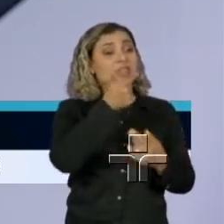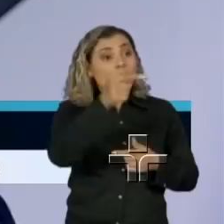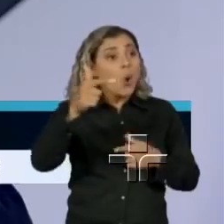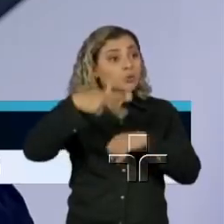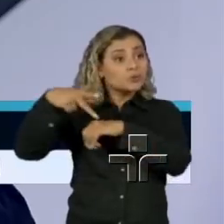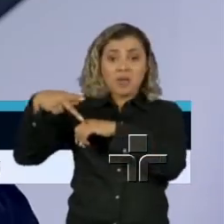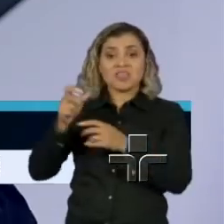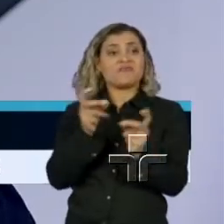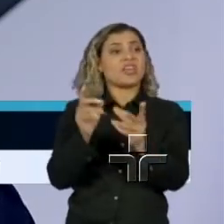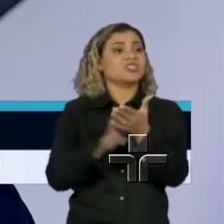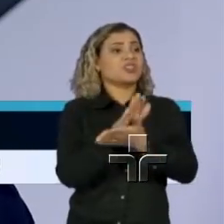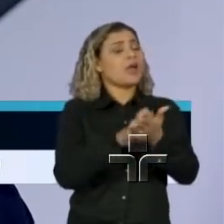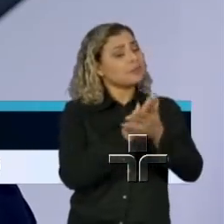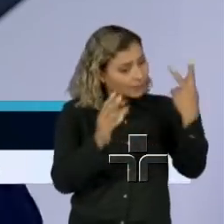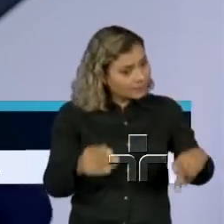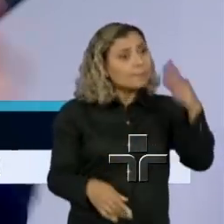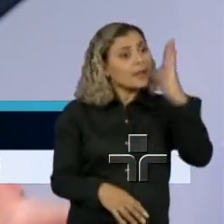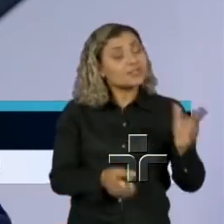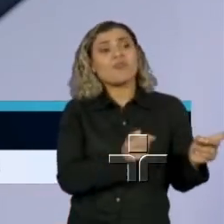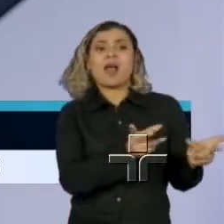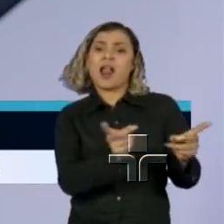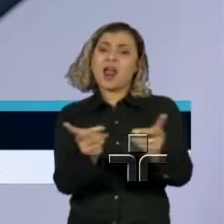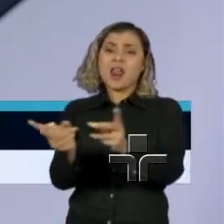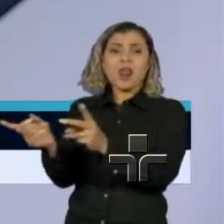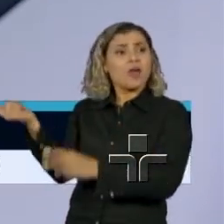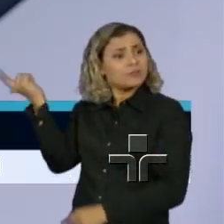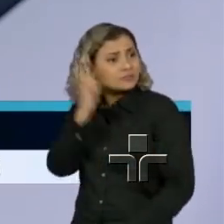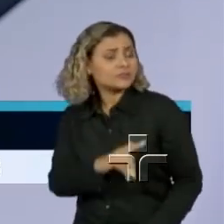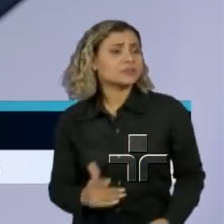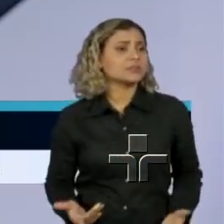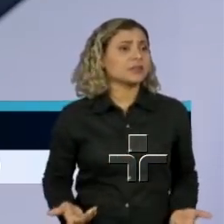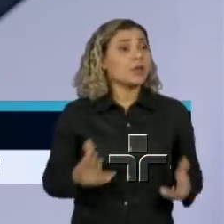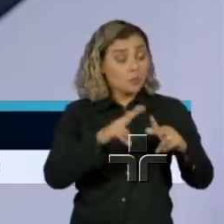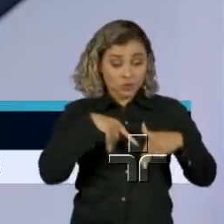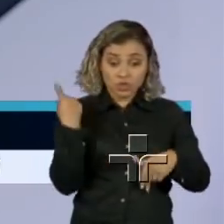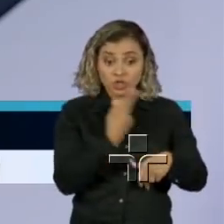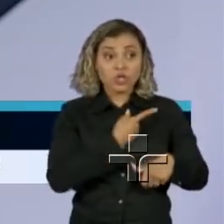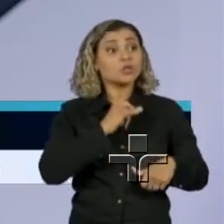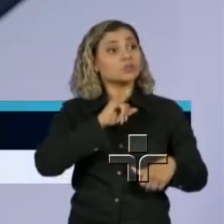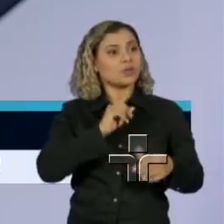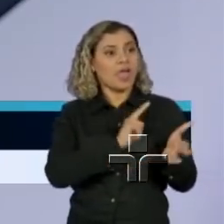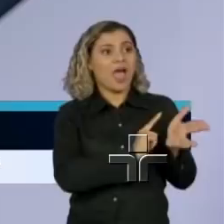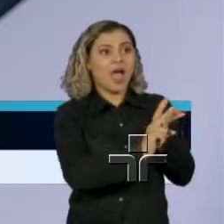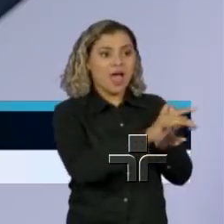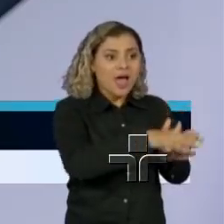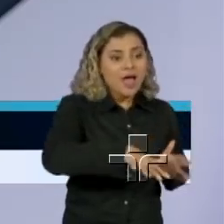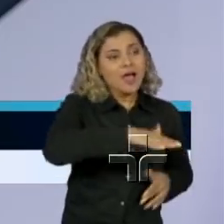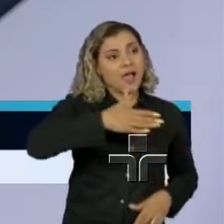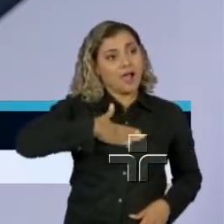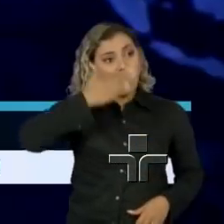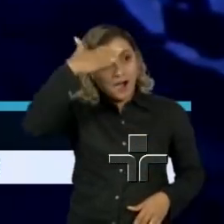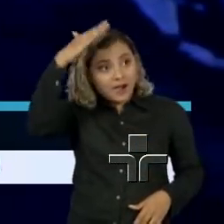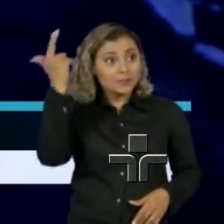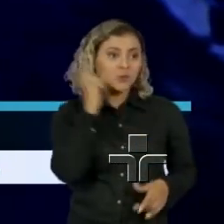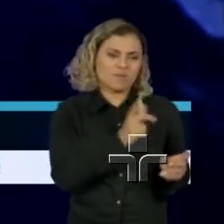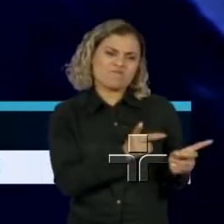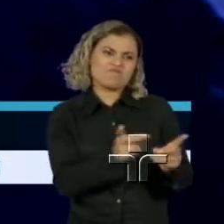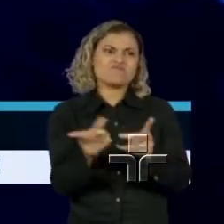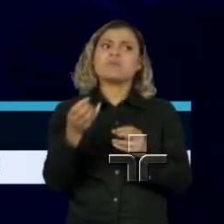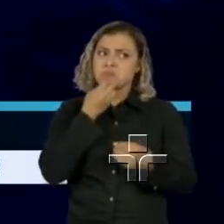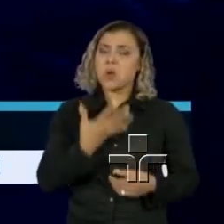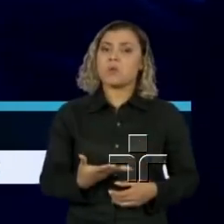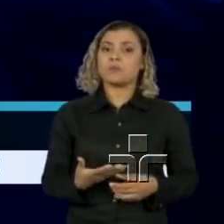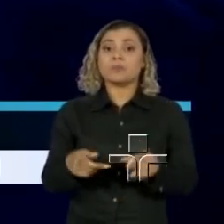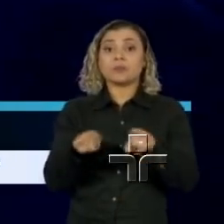etc. Então, nosso espaço para entrar nesse mundo árabe com nossos produtos é muito grande. Um